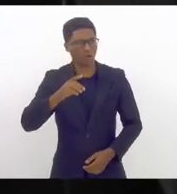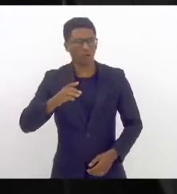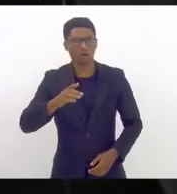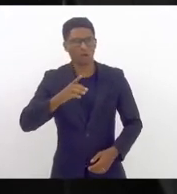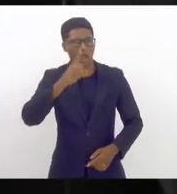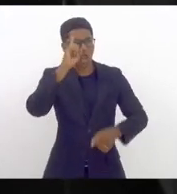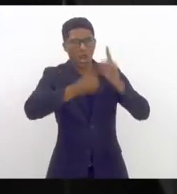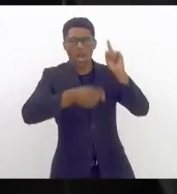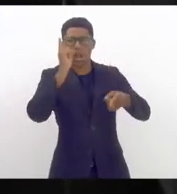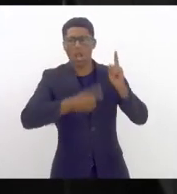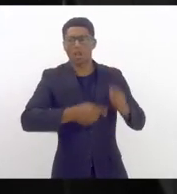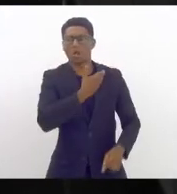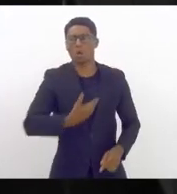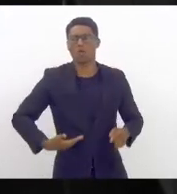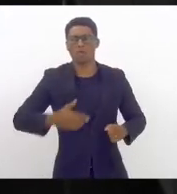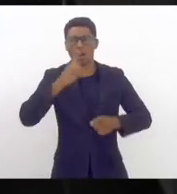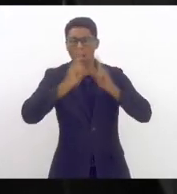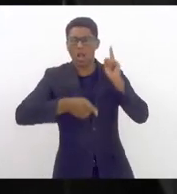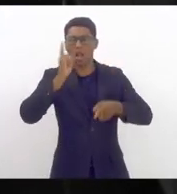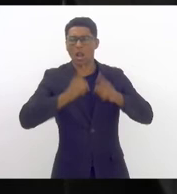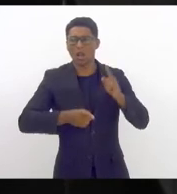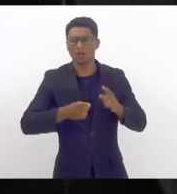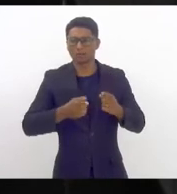impor suas opiniões